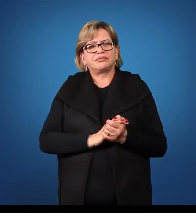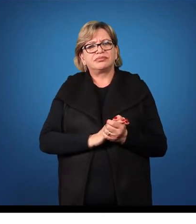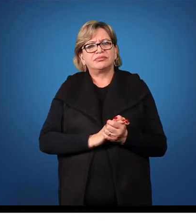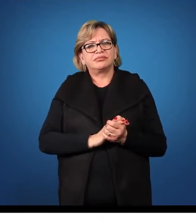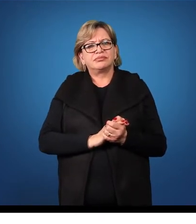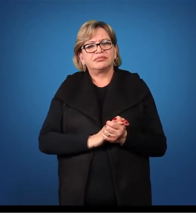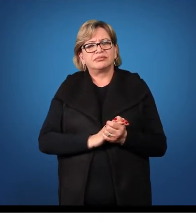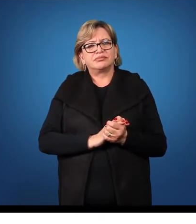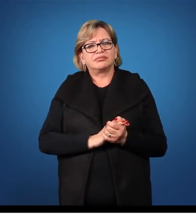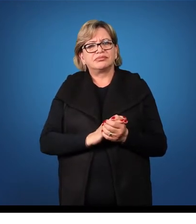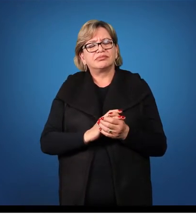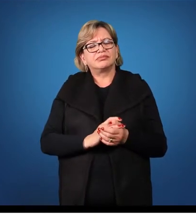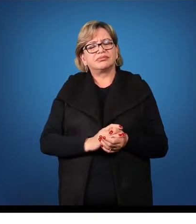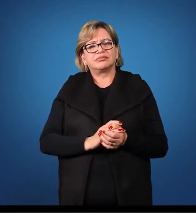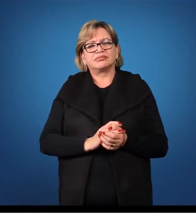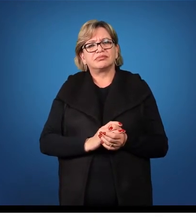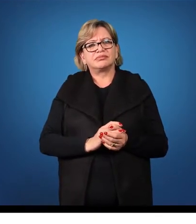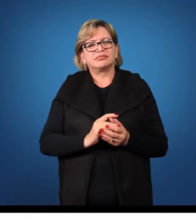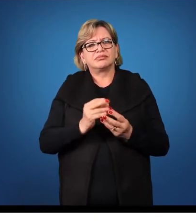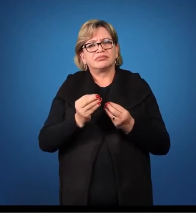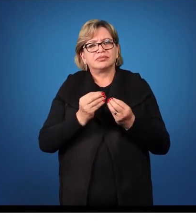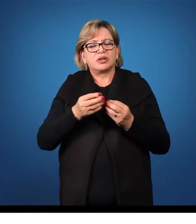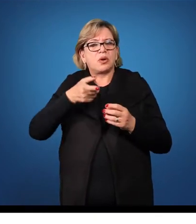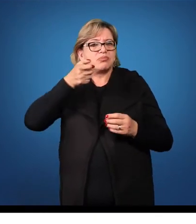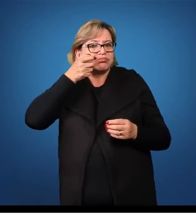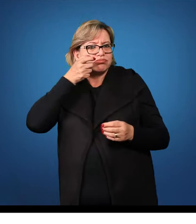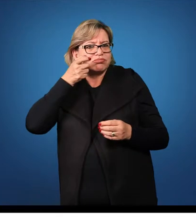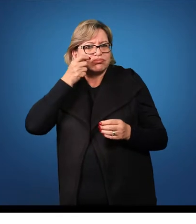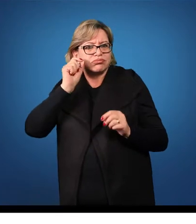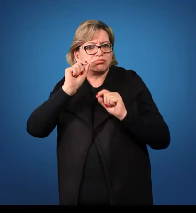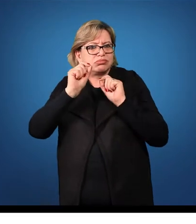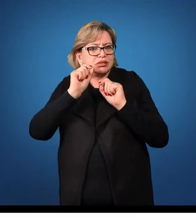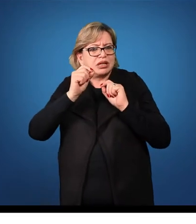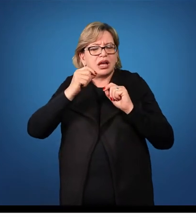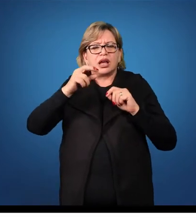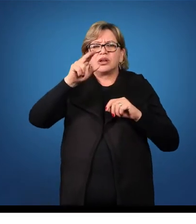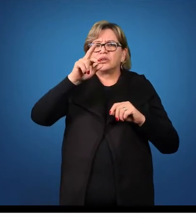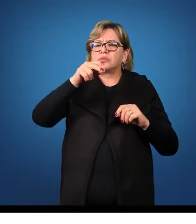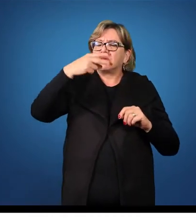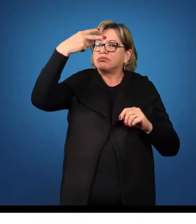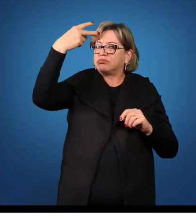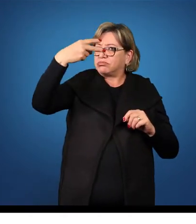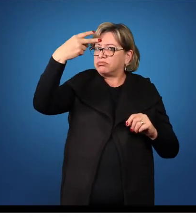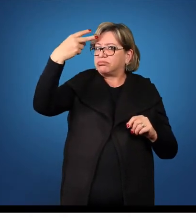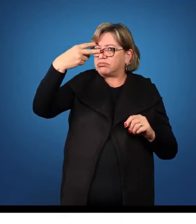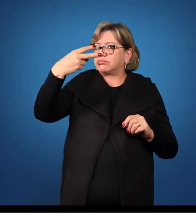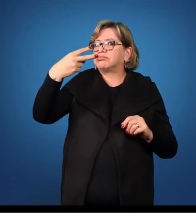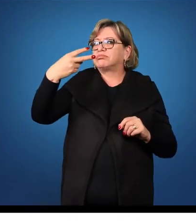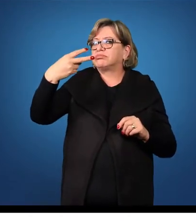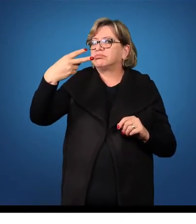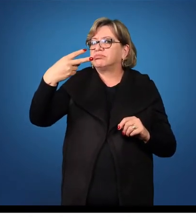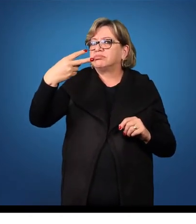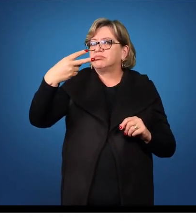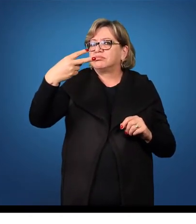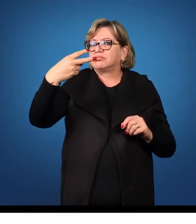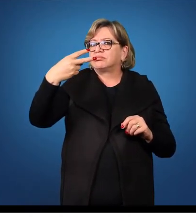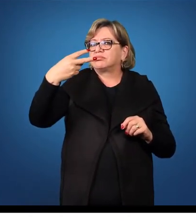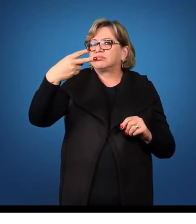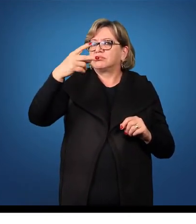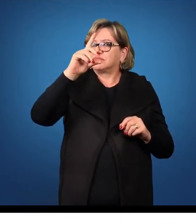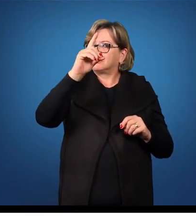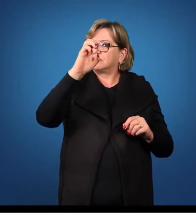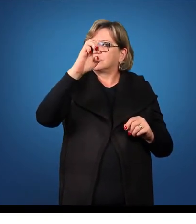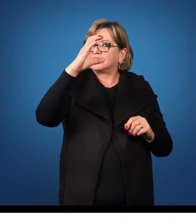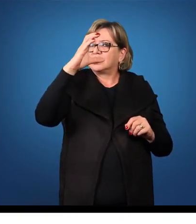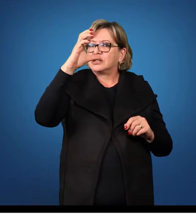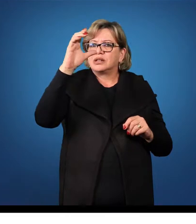e no ativo de no observe que como na segunda é na segunda